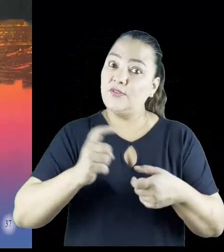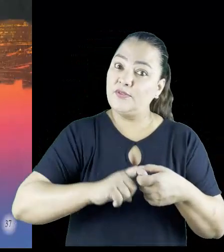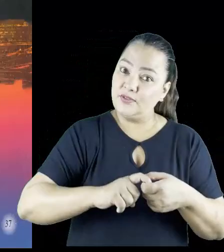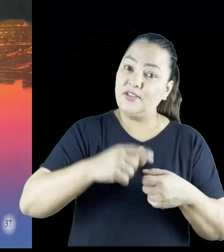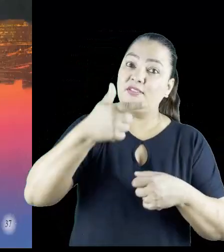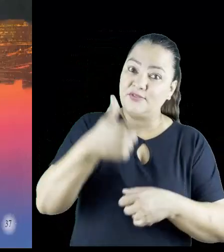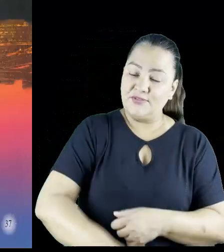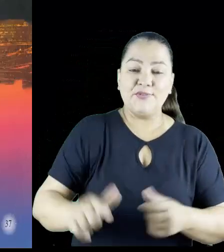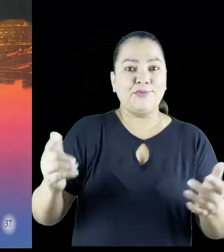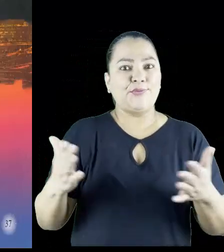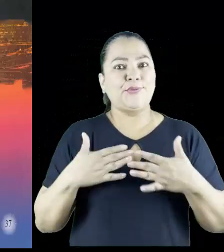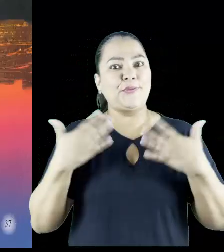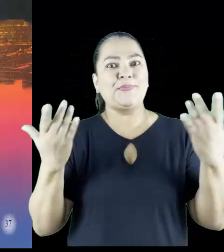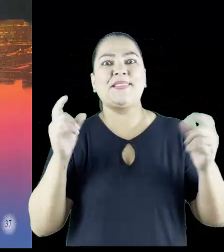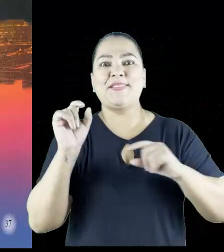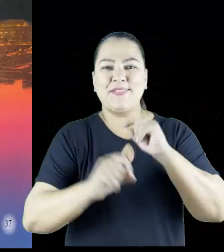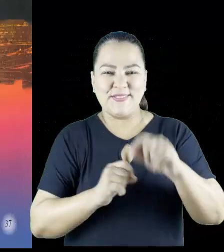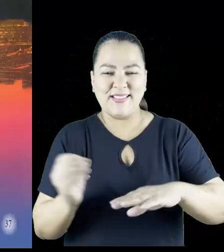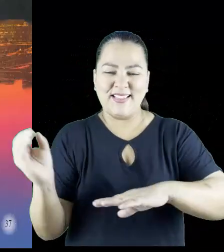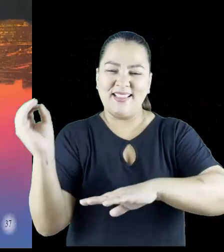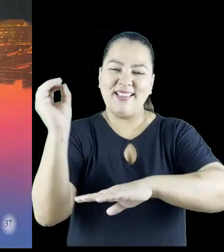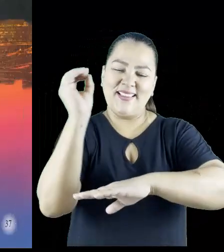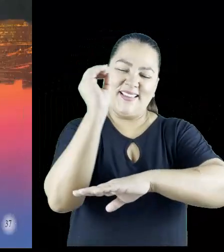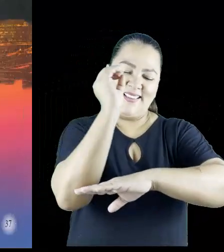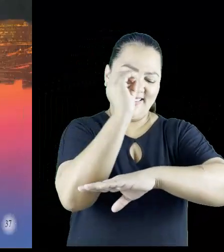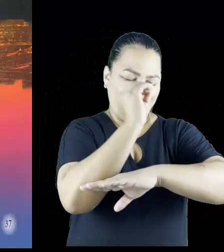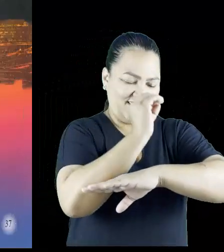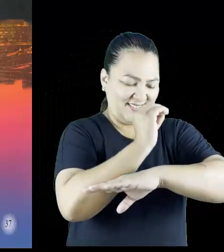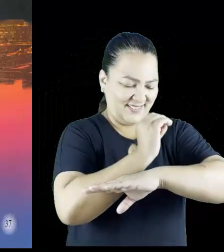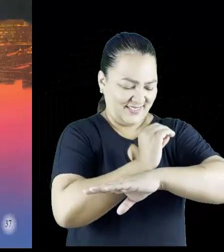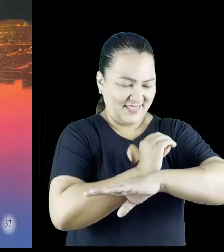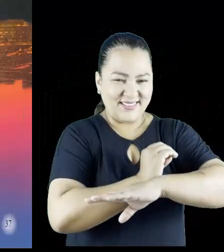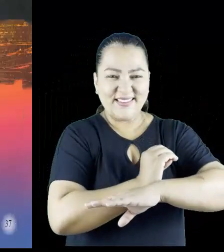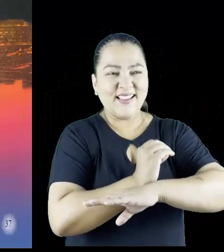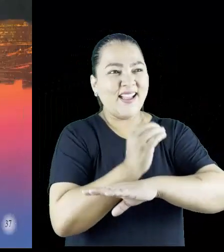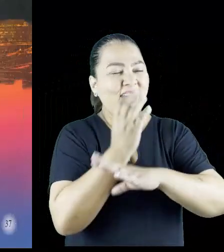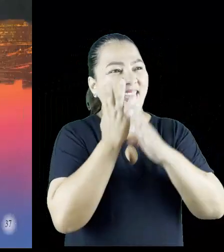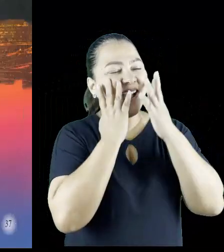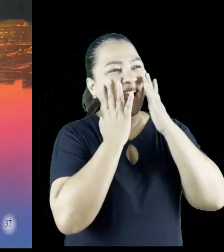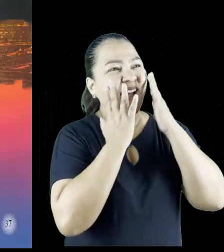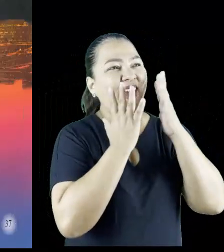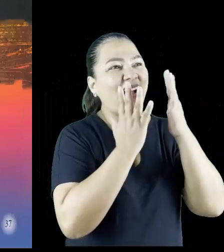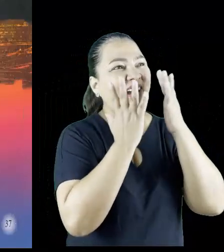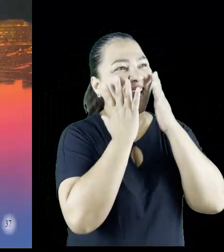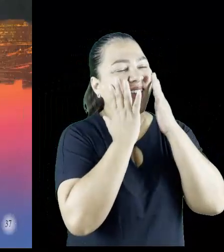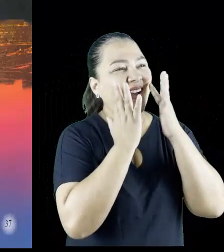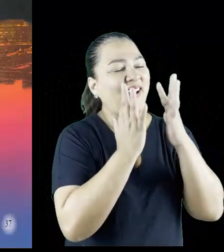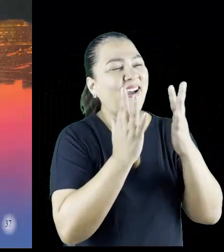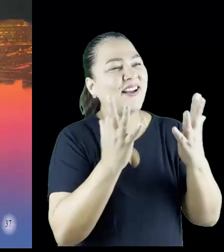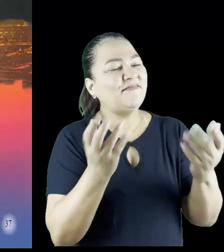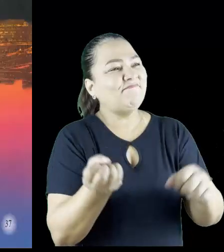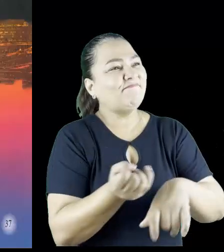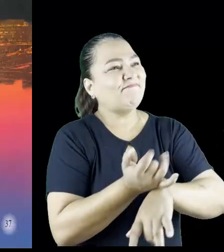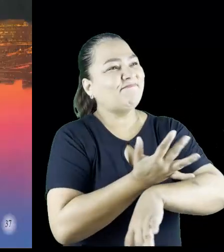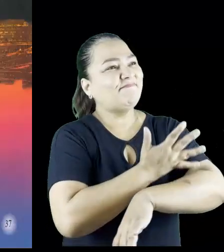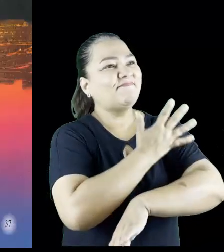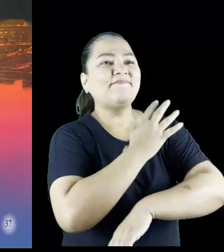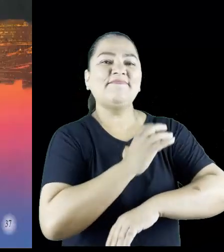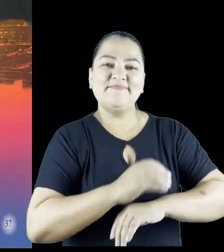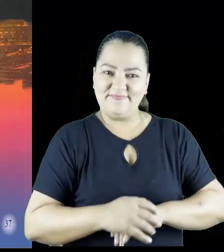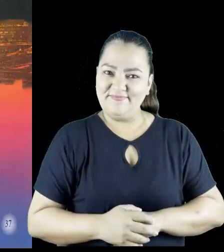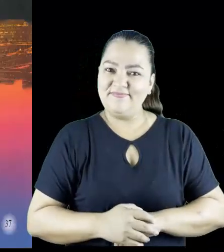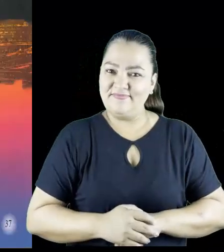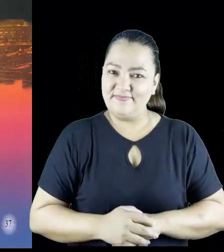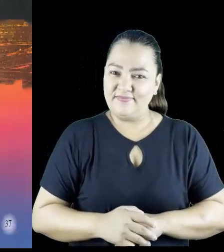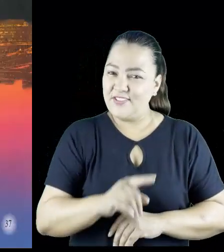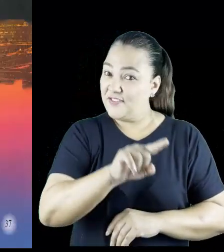Voltamos e mais uma surpresa, um pôr do sol que fez os olhinhos das crianças e dos adultos brilharem de